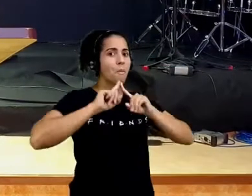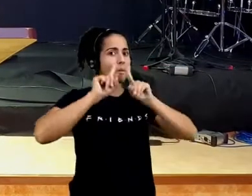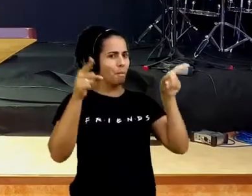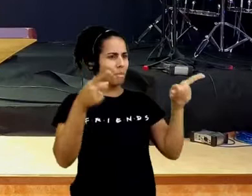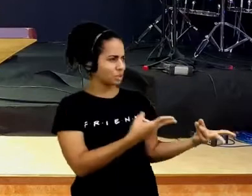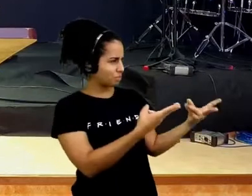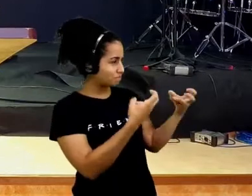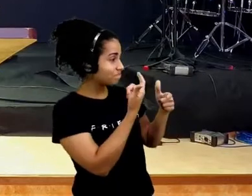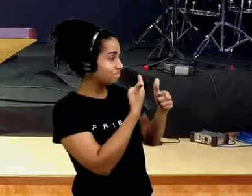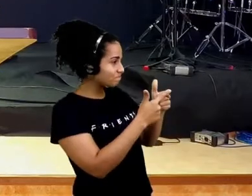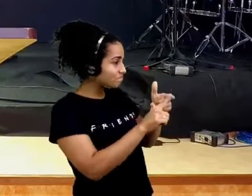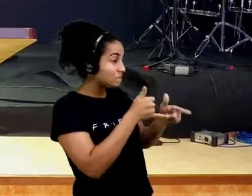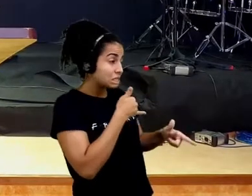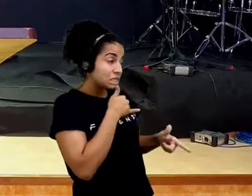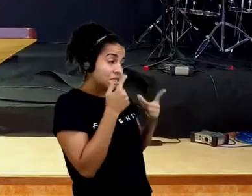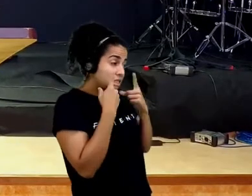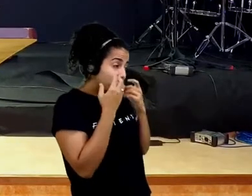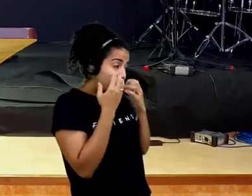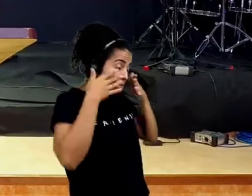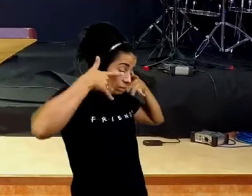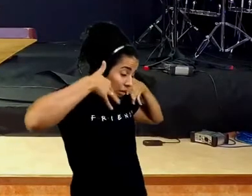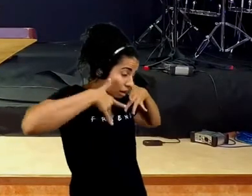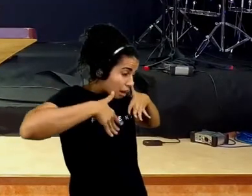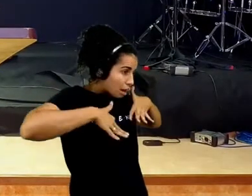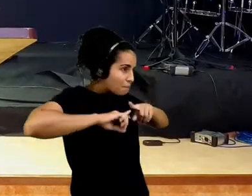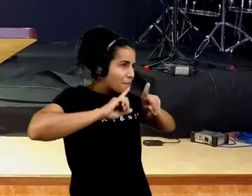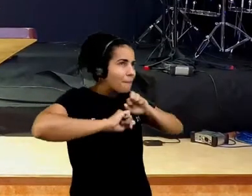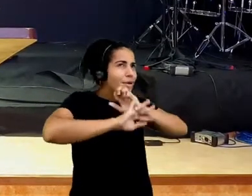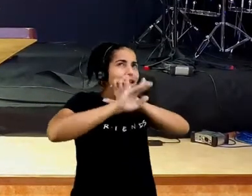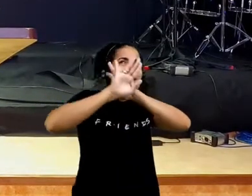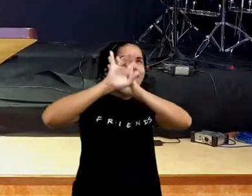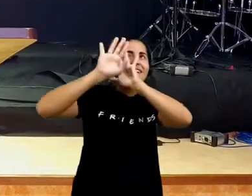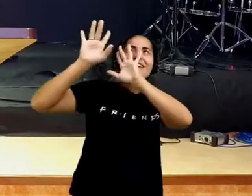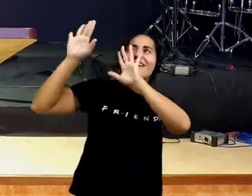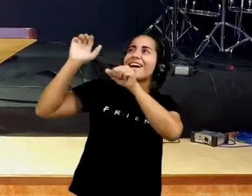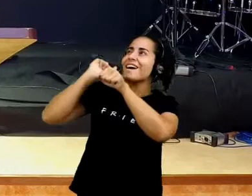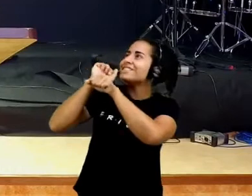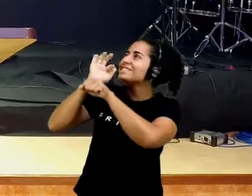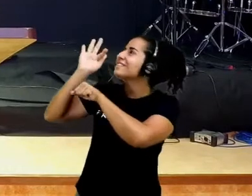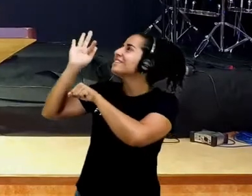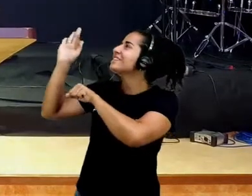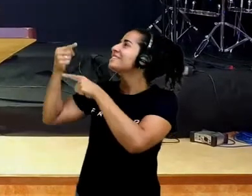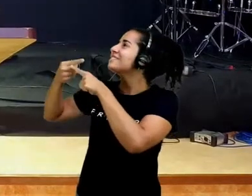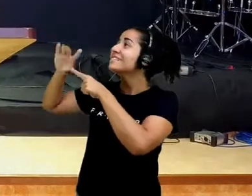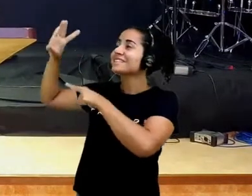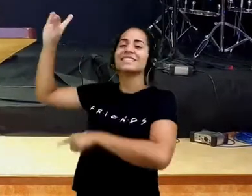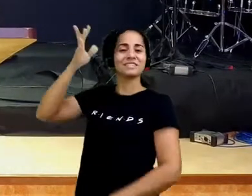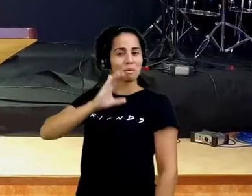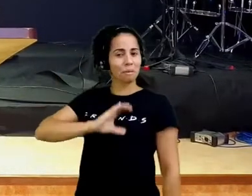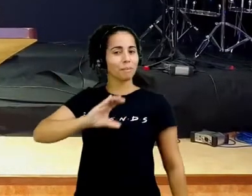sua profunda aflição, brilhou um raio de esperança, pois a compaixão de Deus está sempre